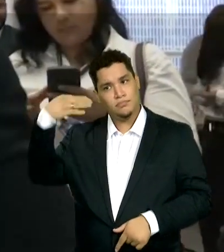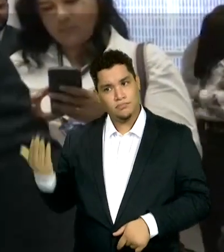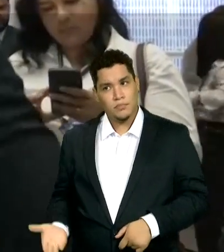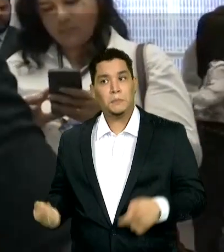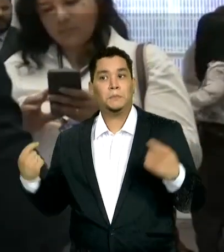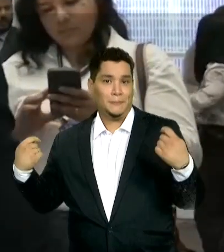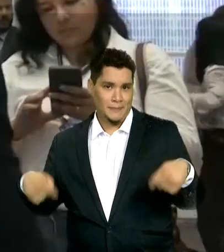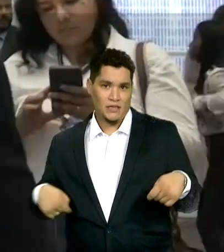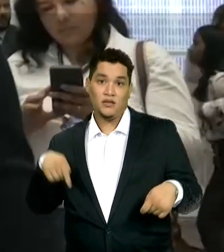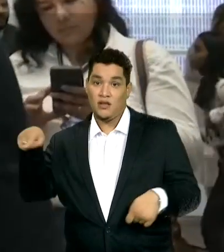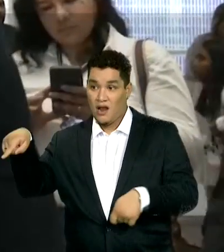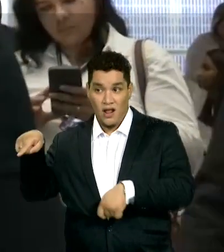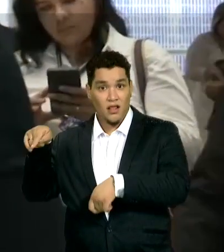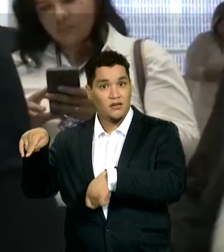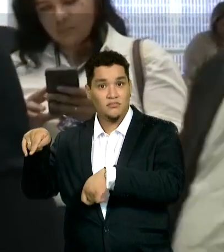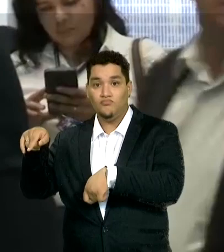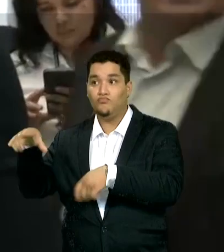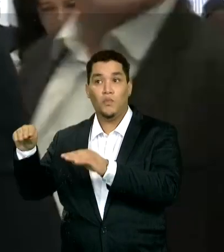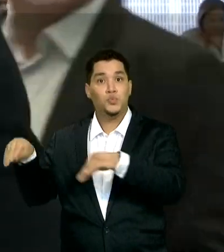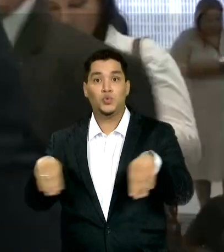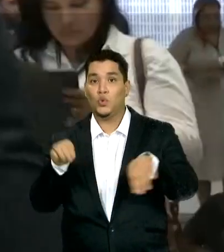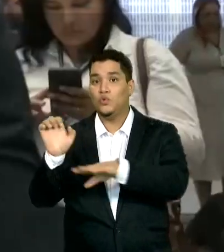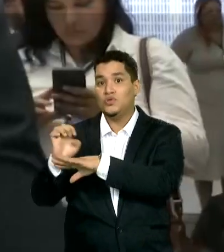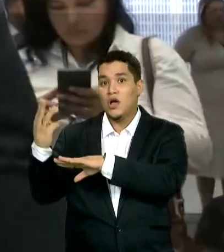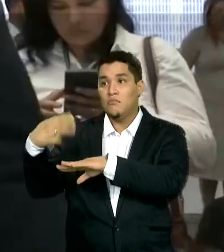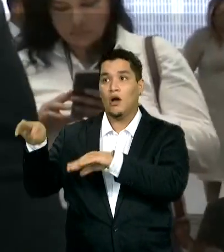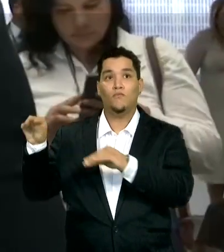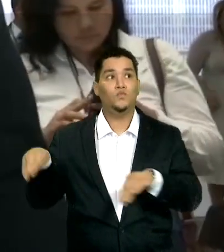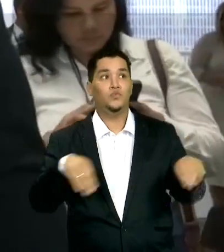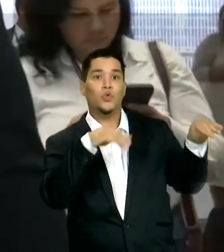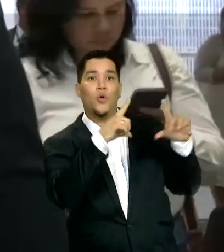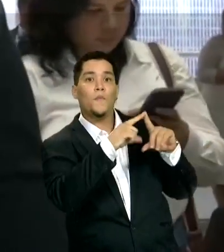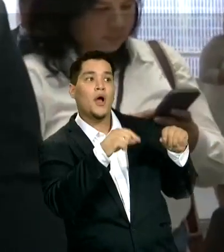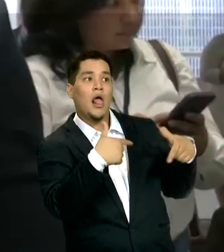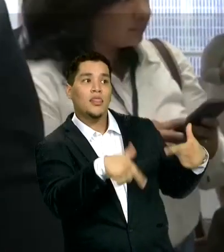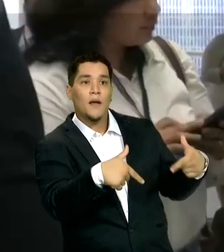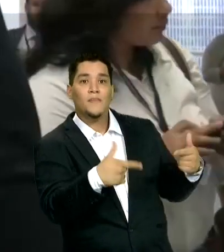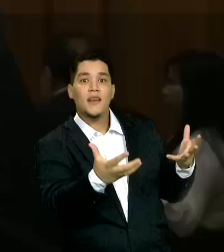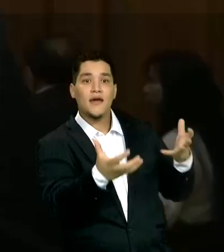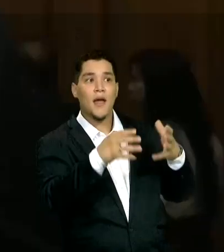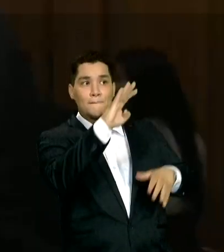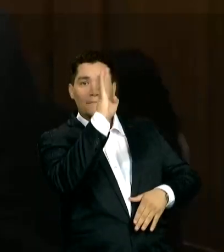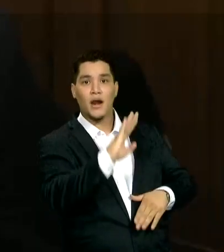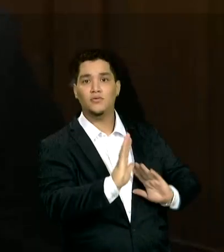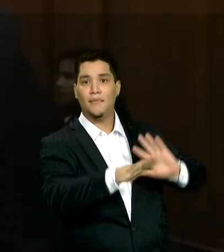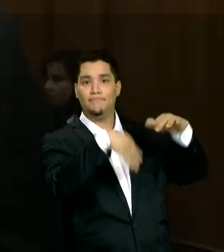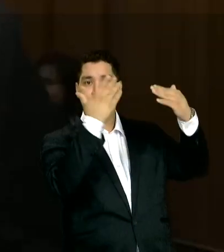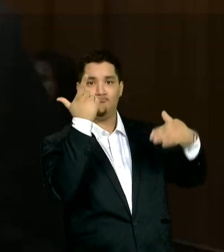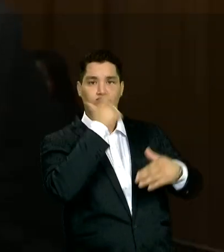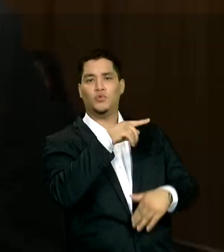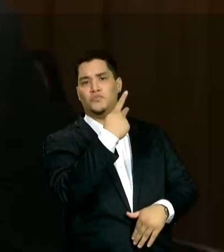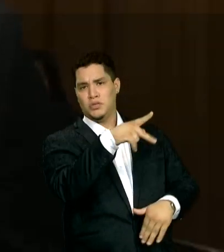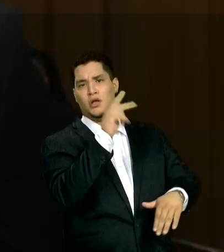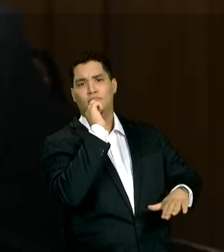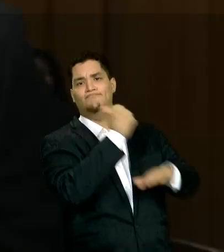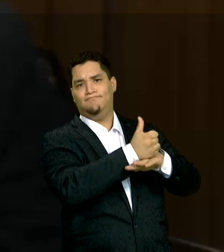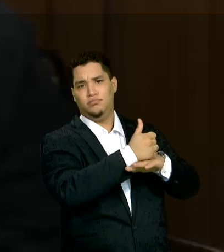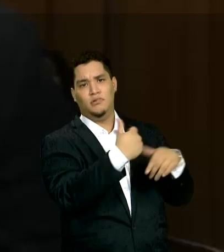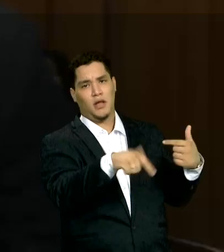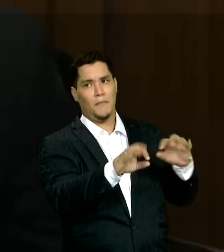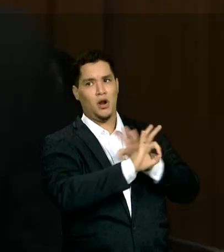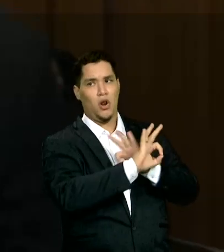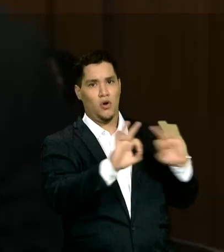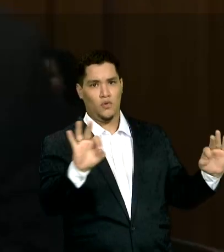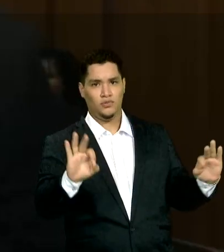Maranhão e dá a sua parcela de contribuição para o nosso Brasil, para o nosso presidente Lula, e tem feito um trabalho de excelência. Vamos fazer exatamente, acho que um